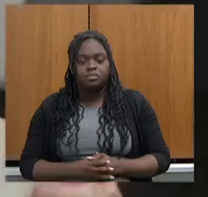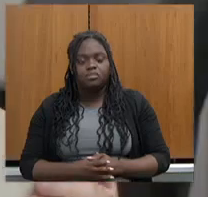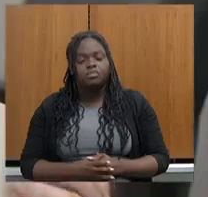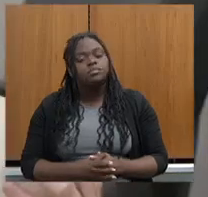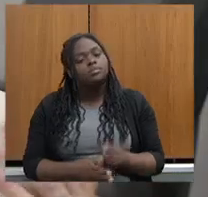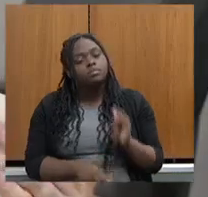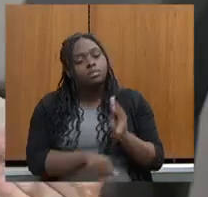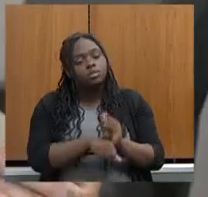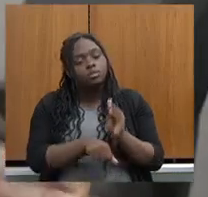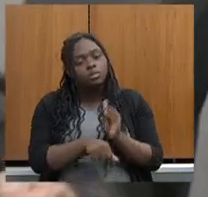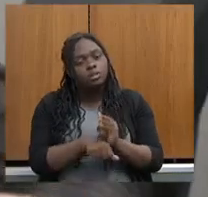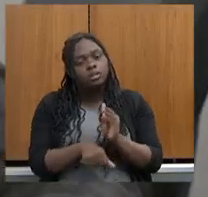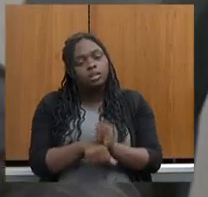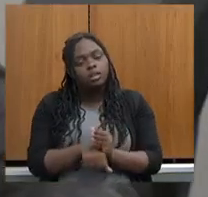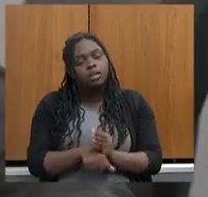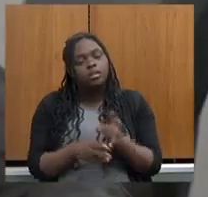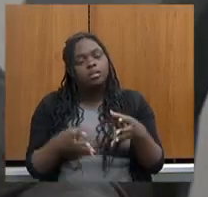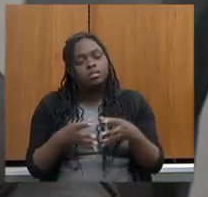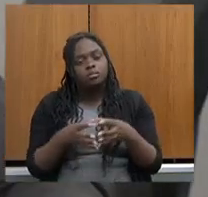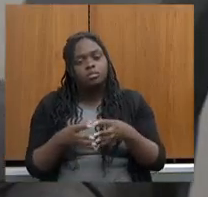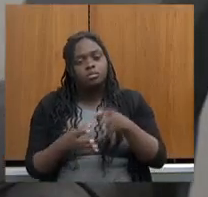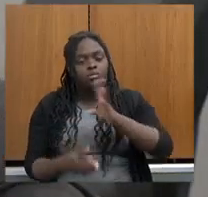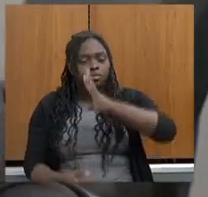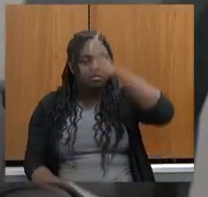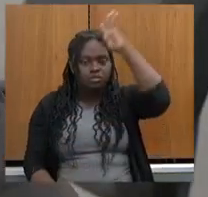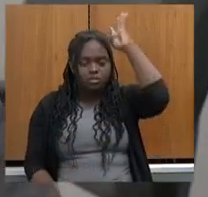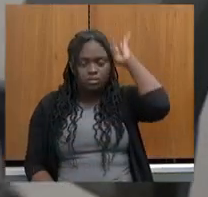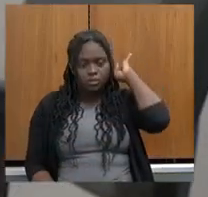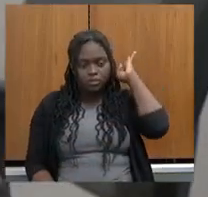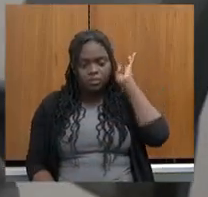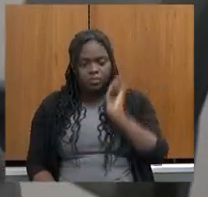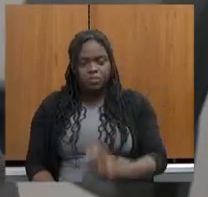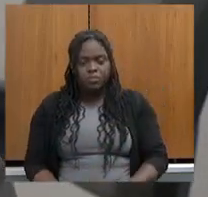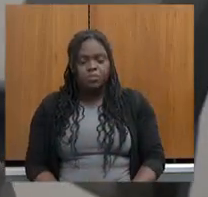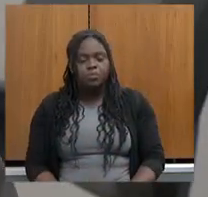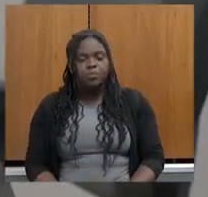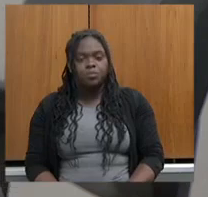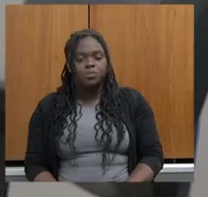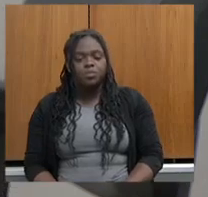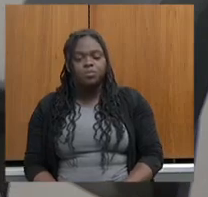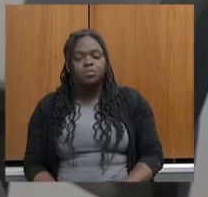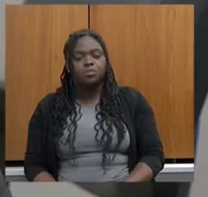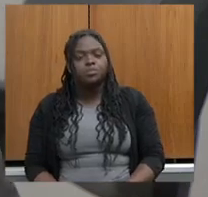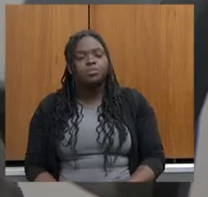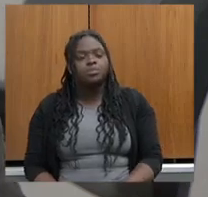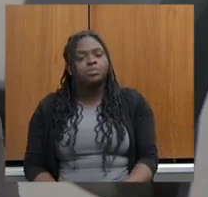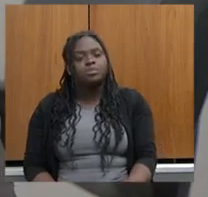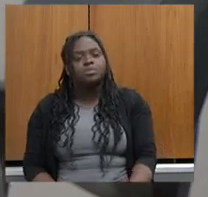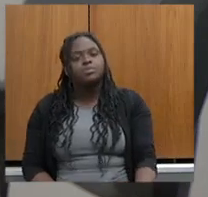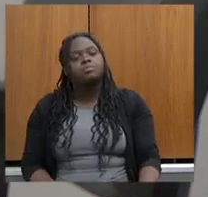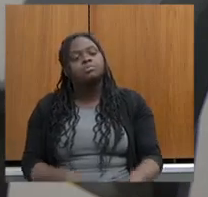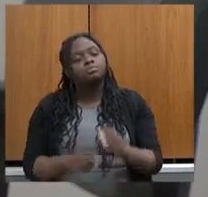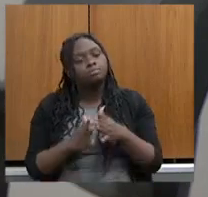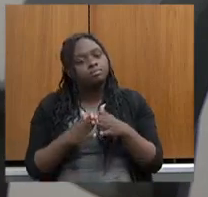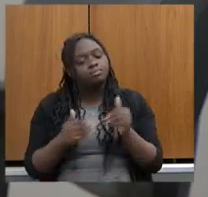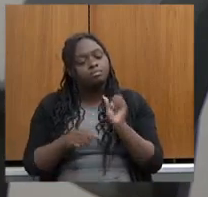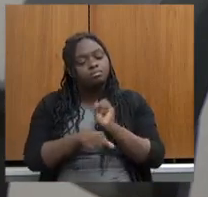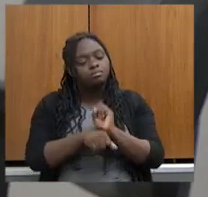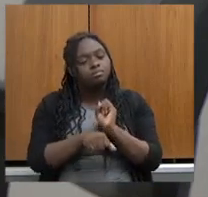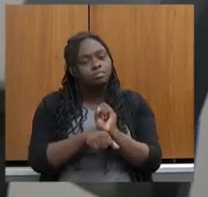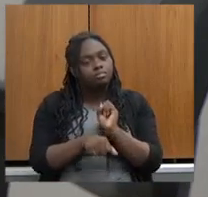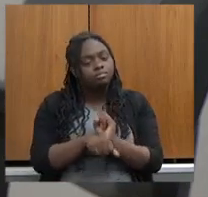do nosso querido Corpo de Bombeiros Militar eu peço o senhor que ainda aguarde alguns segundos aqui